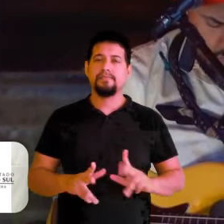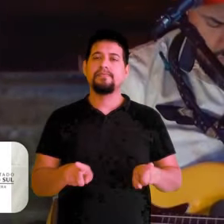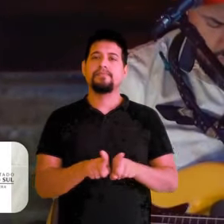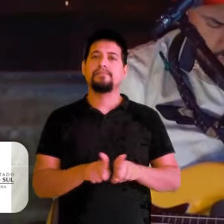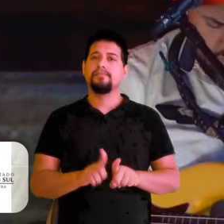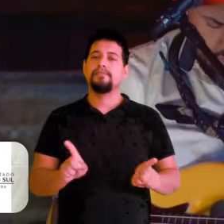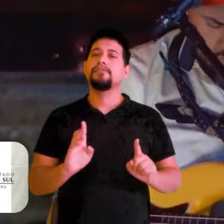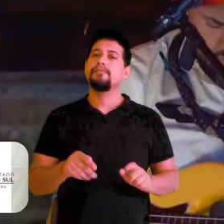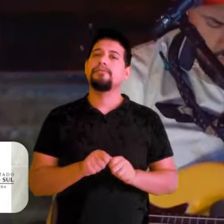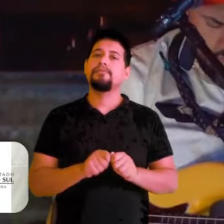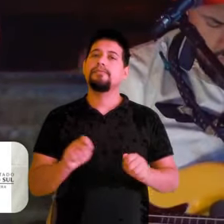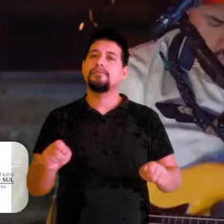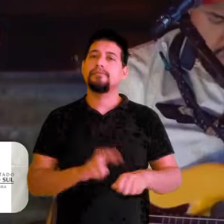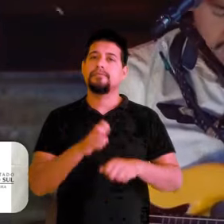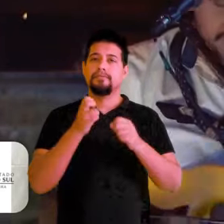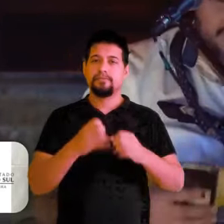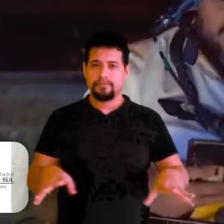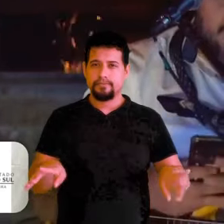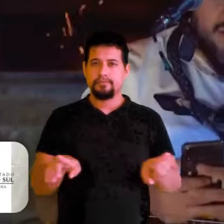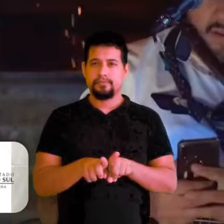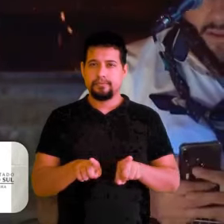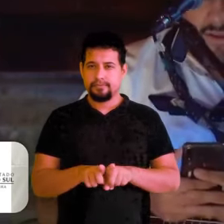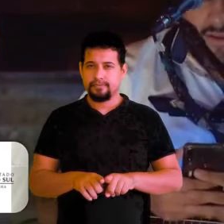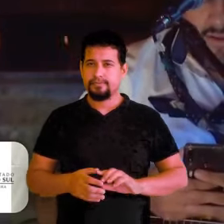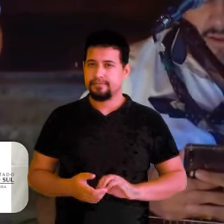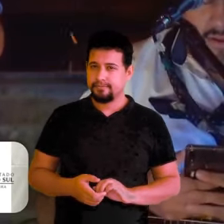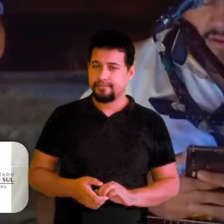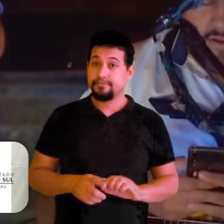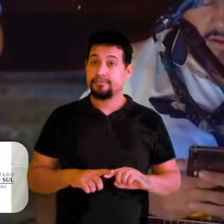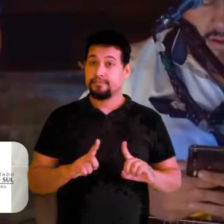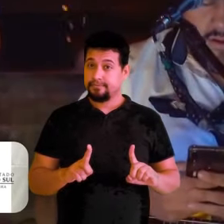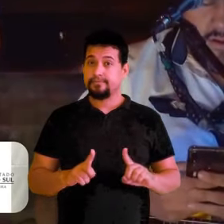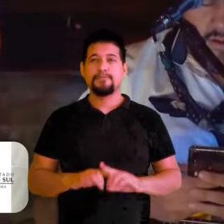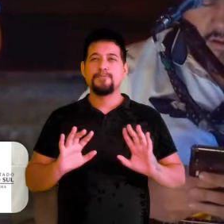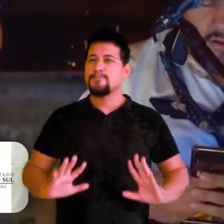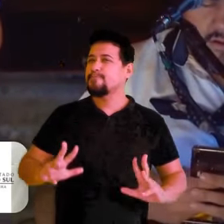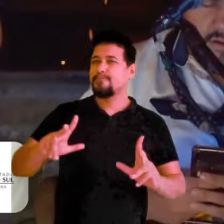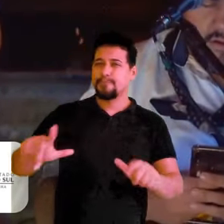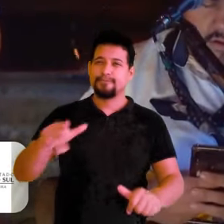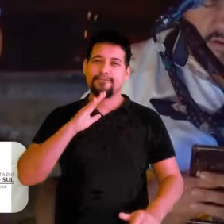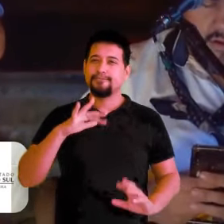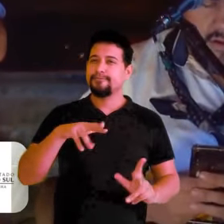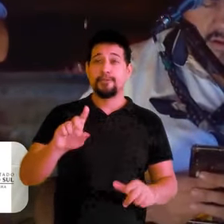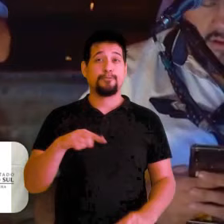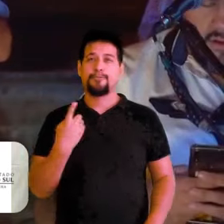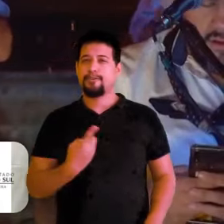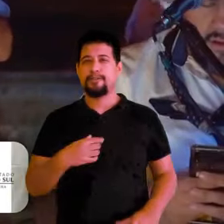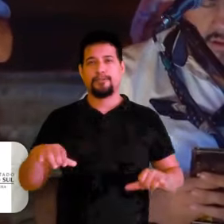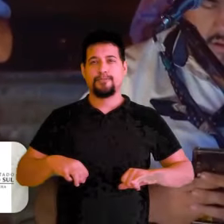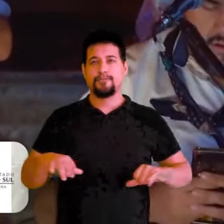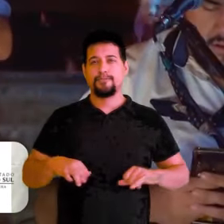7 meses sem trabalhar. 7 meses já, e essa pandemia judia de todos, e está judiando da classe artística mundial, não é só nós que